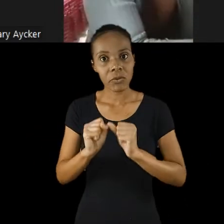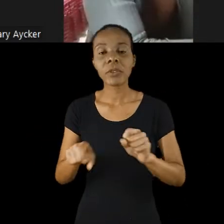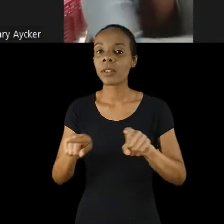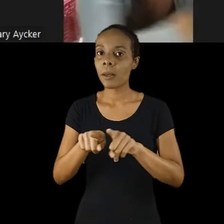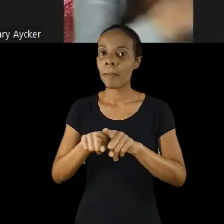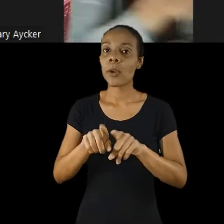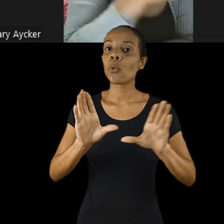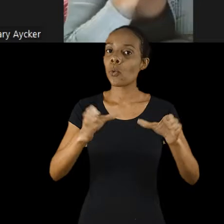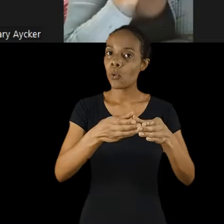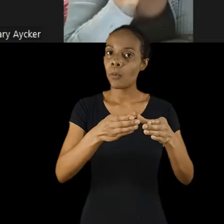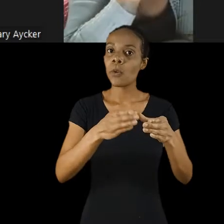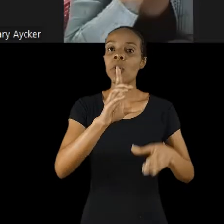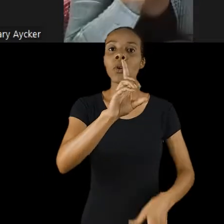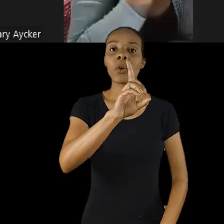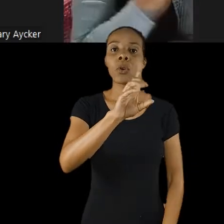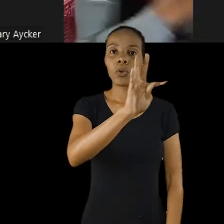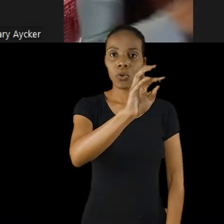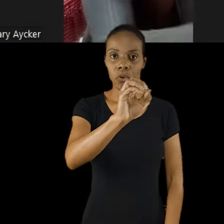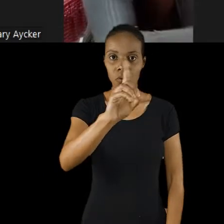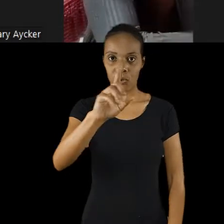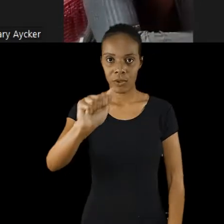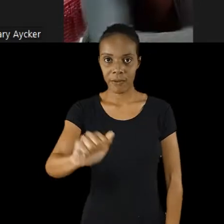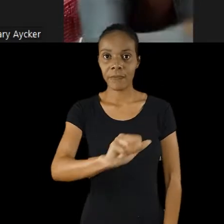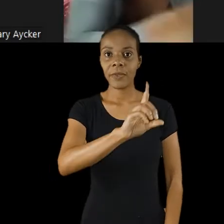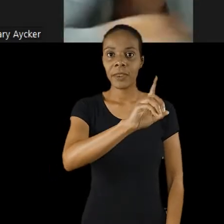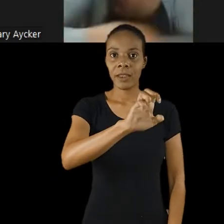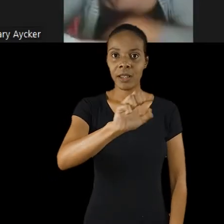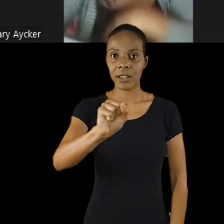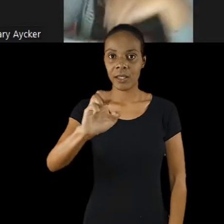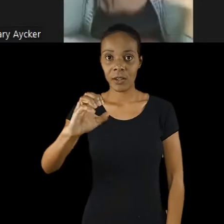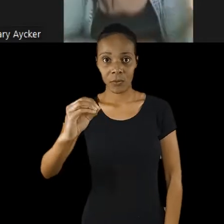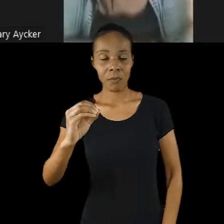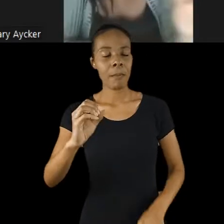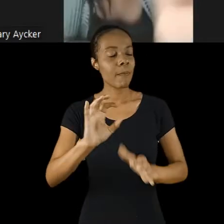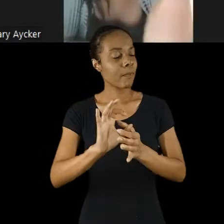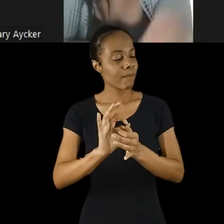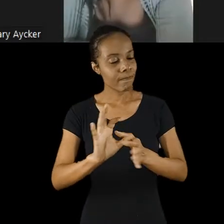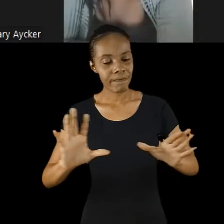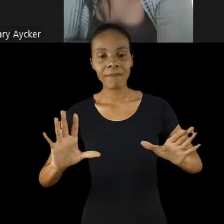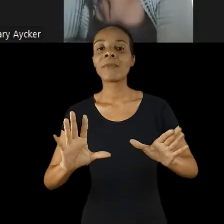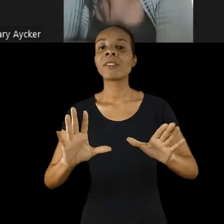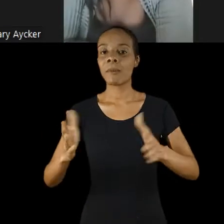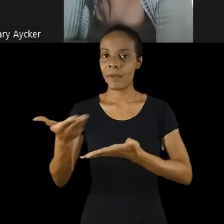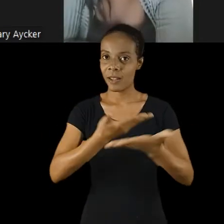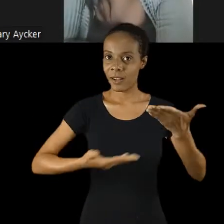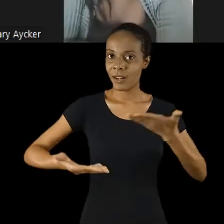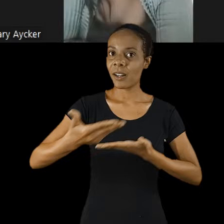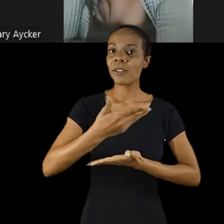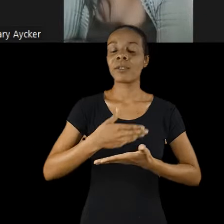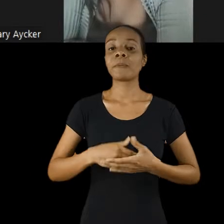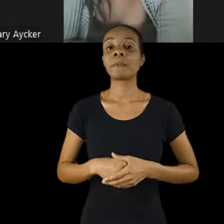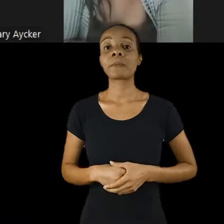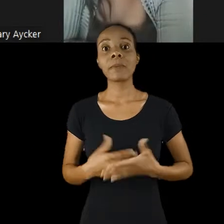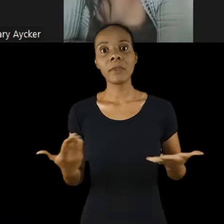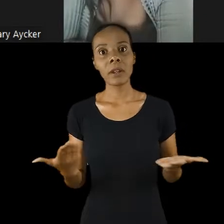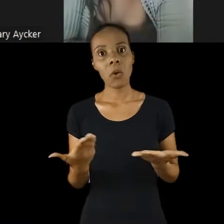vontade. E aí, gente, muita coisa, né? Vocês já começaram a macetar a ancestralidade, a palavra como